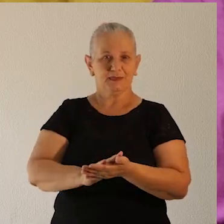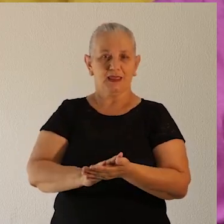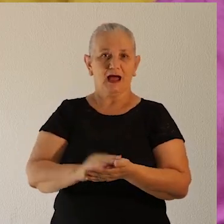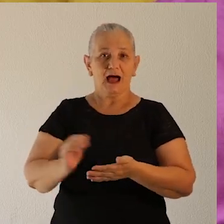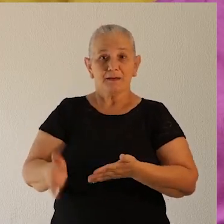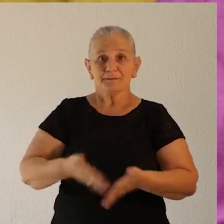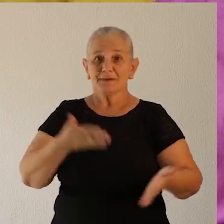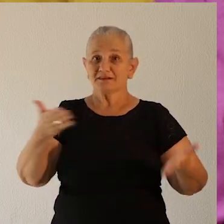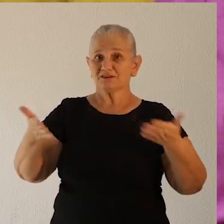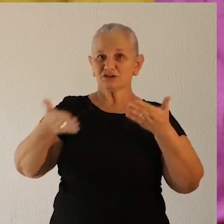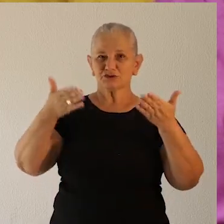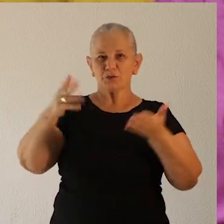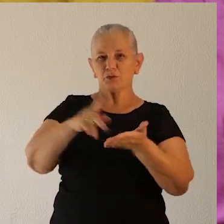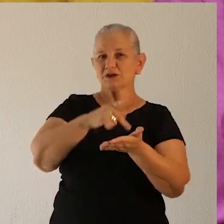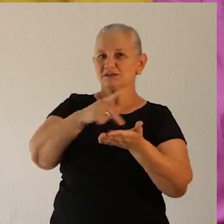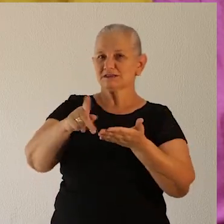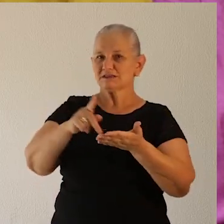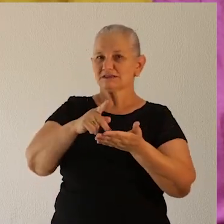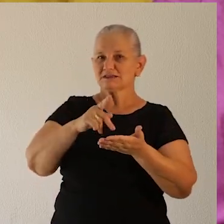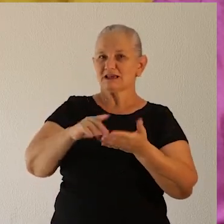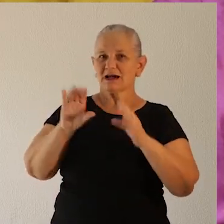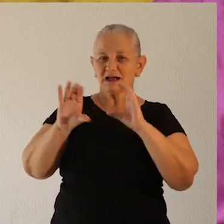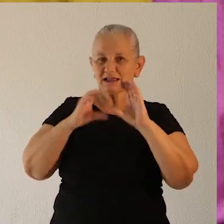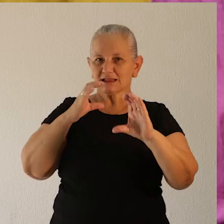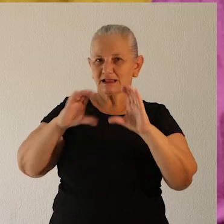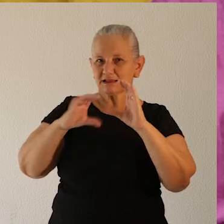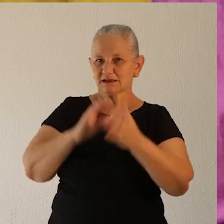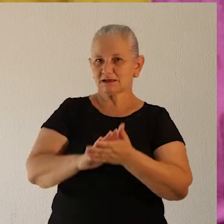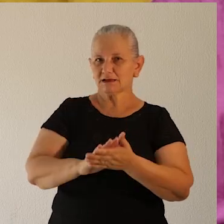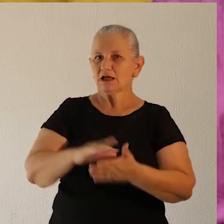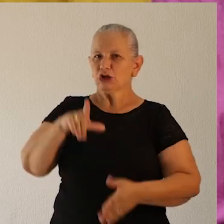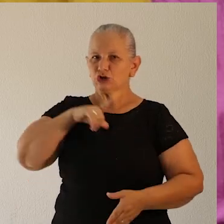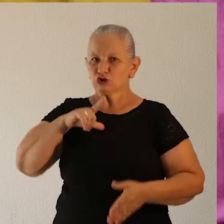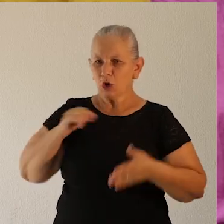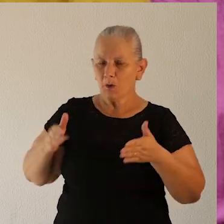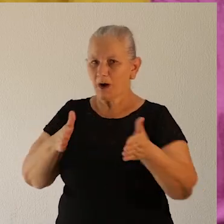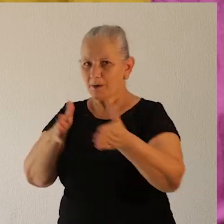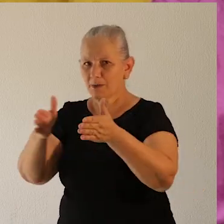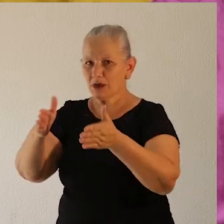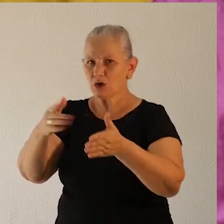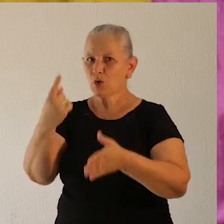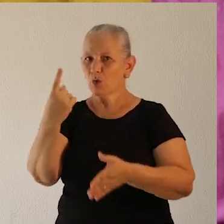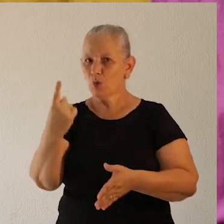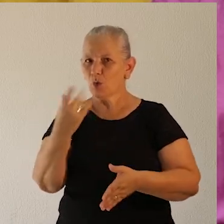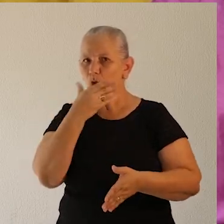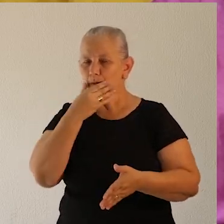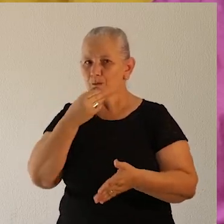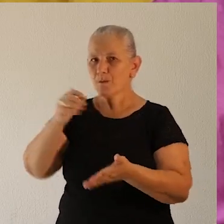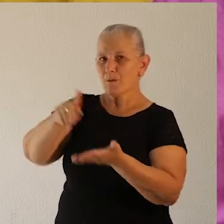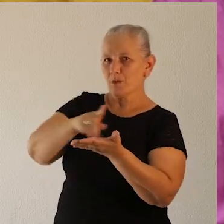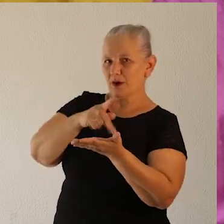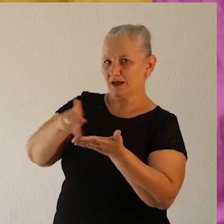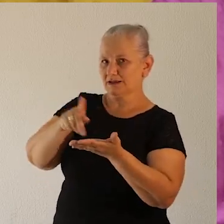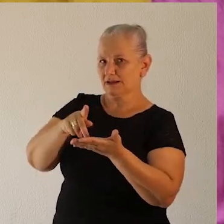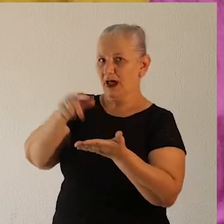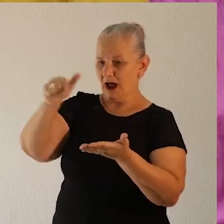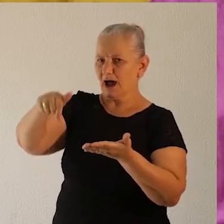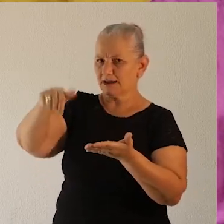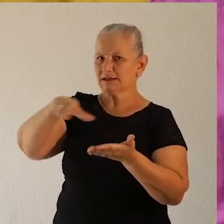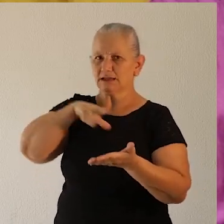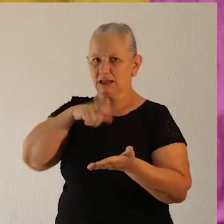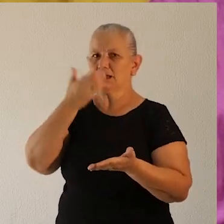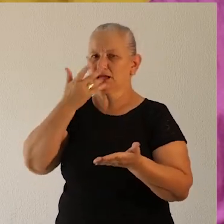tem poesia barba cantar. No meio do caminho havia um branca e poeta. No preta. meio do caminho havia uma poesia. Aqui tem crianças,